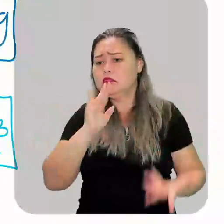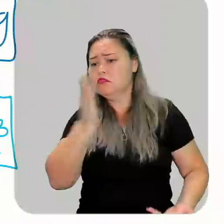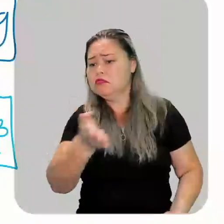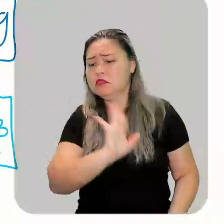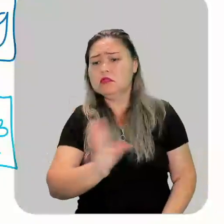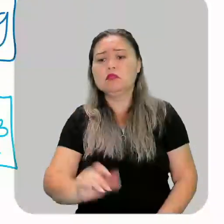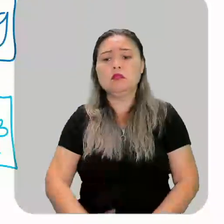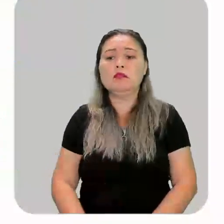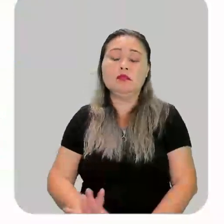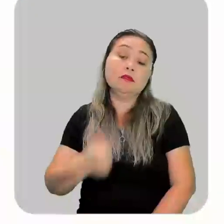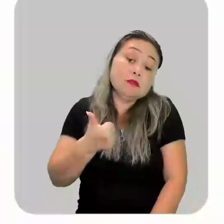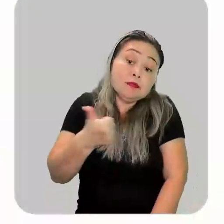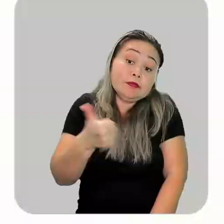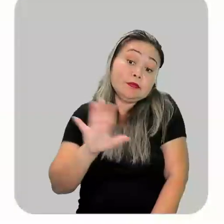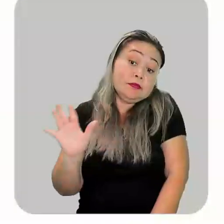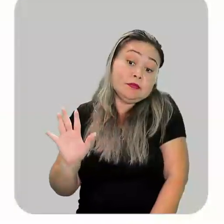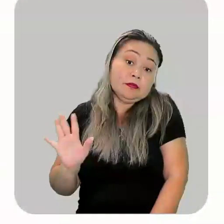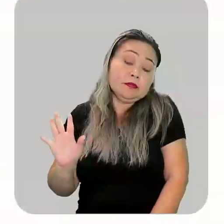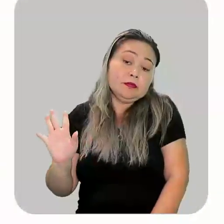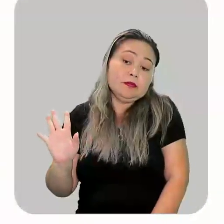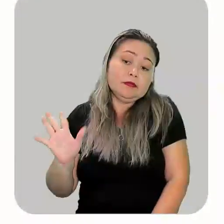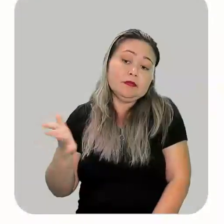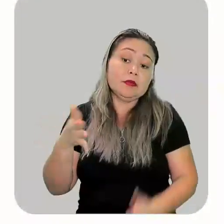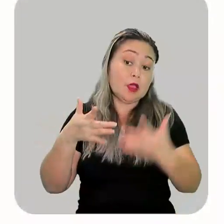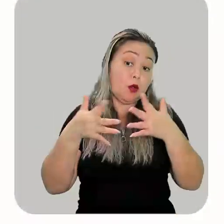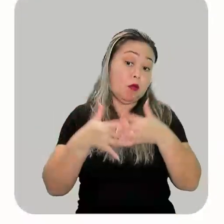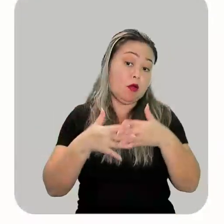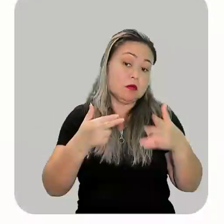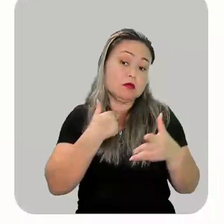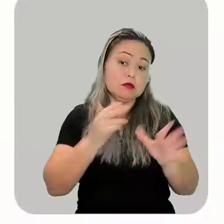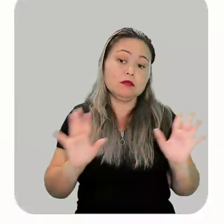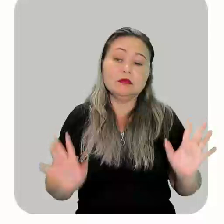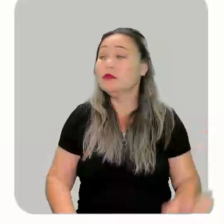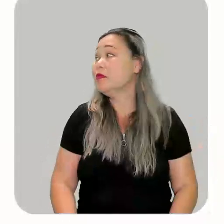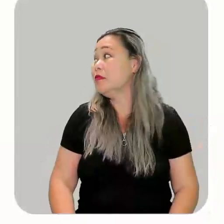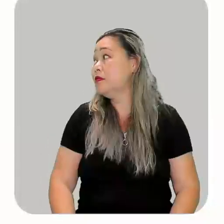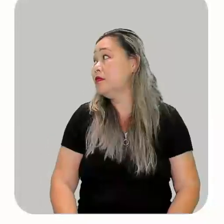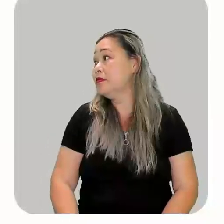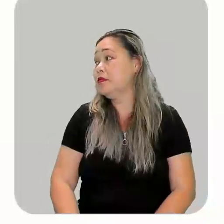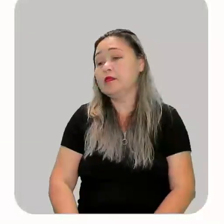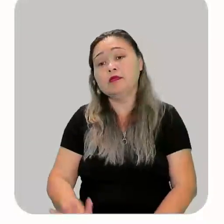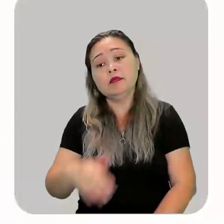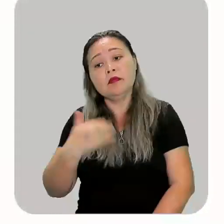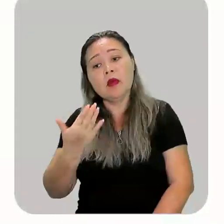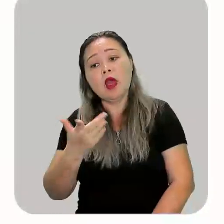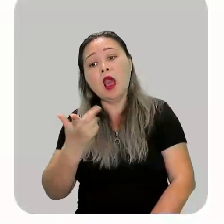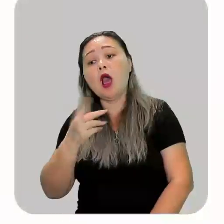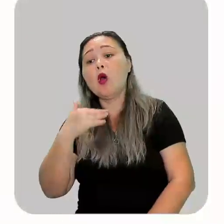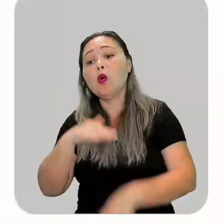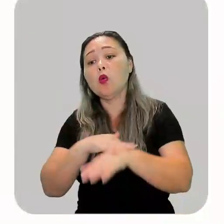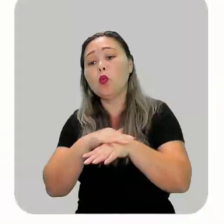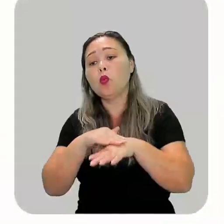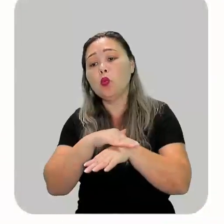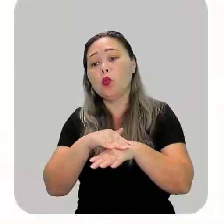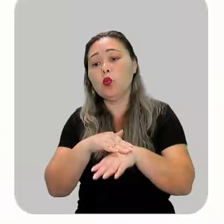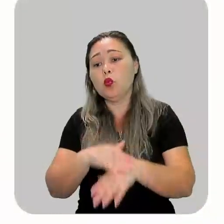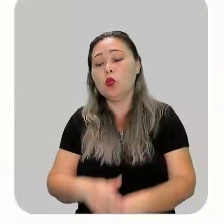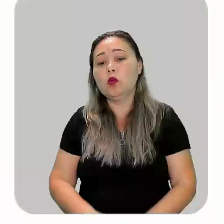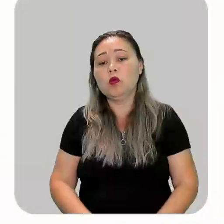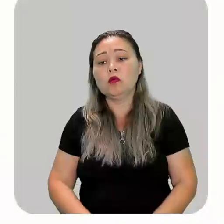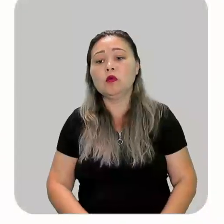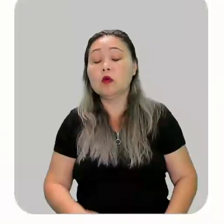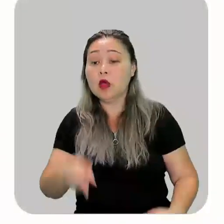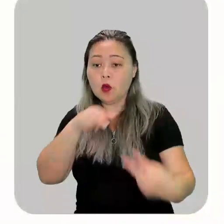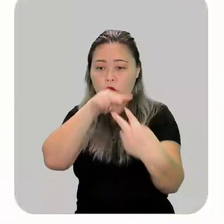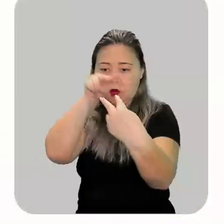direto resolvendo. Beleza, desde que você não confunda, né? Eu já ia colocar isso para eles, né? Até essa nossa conversa aqui já com eles aqui, olho